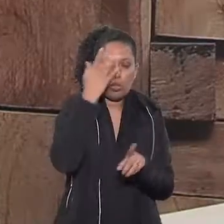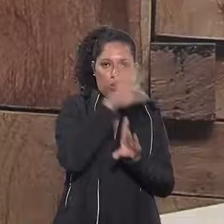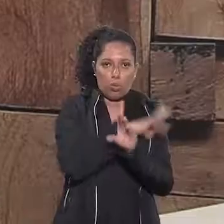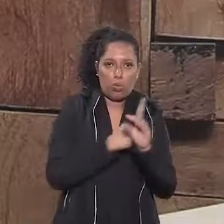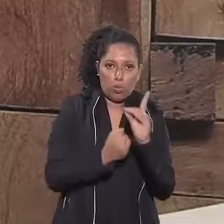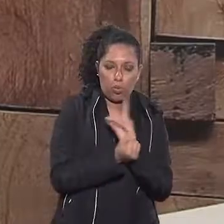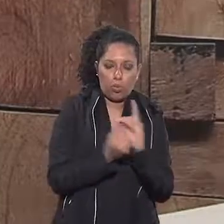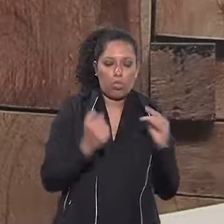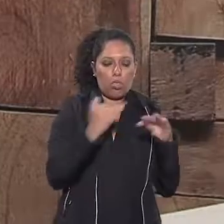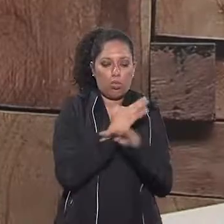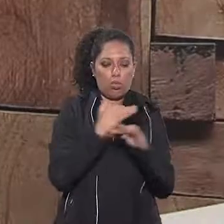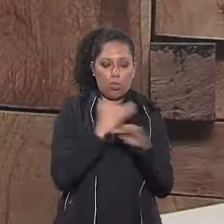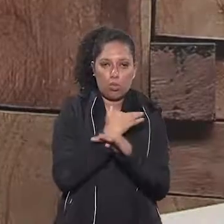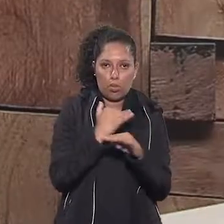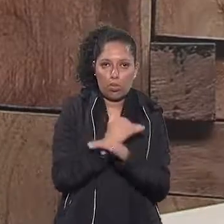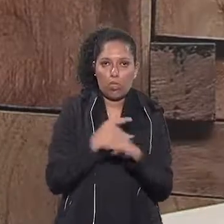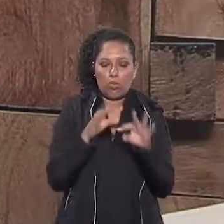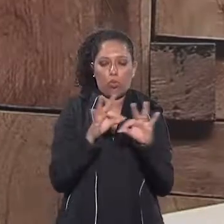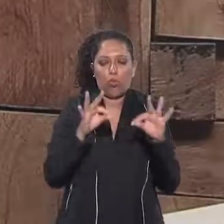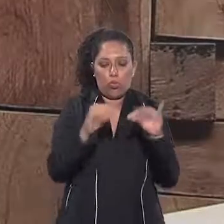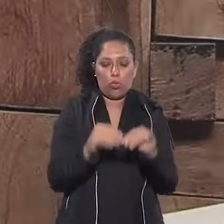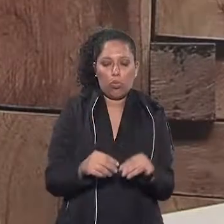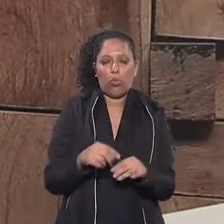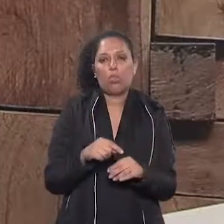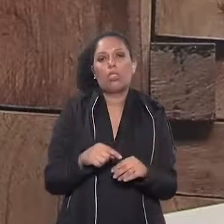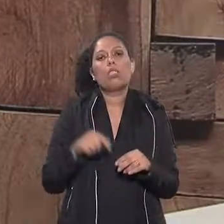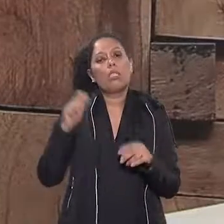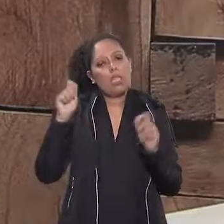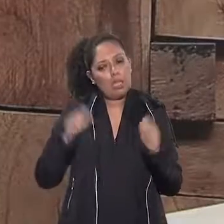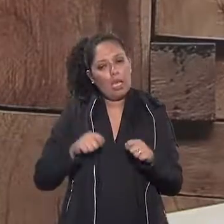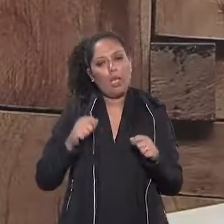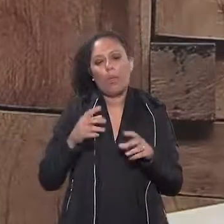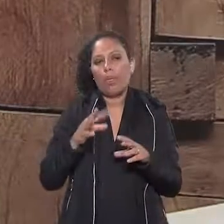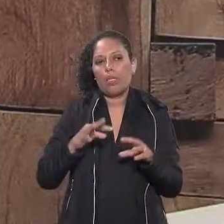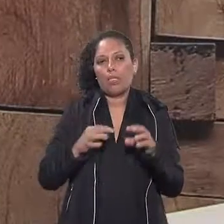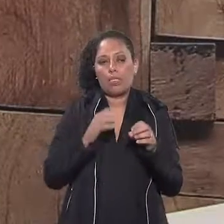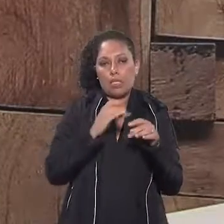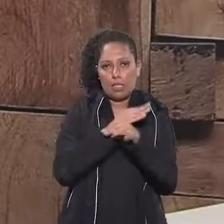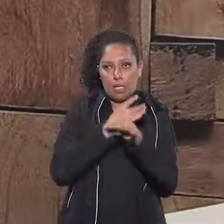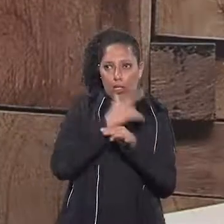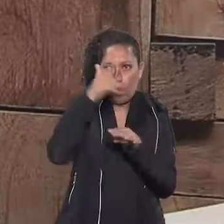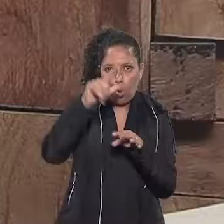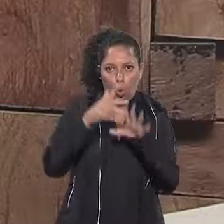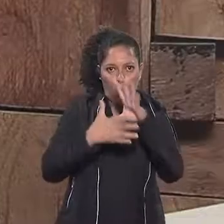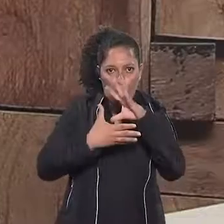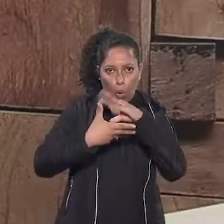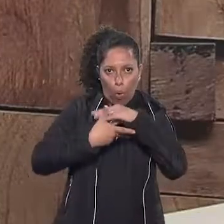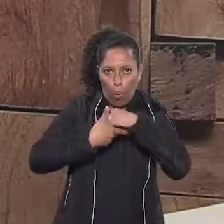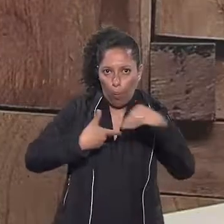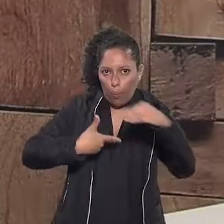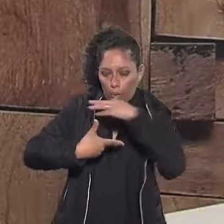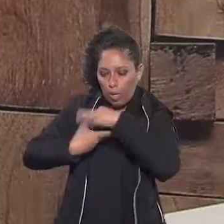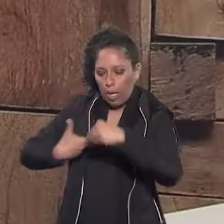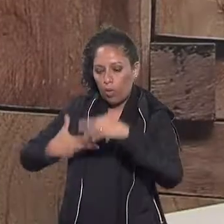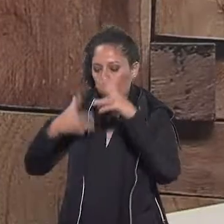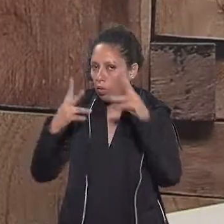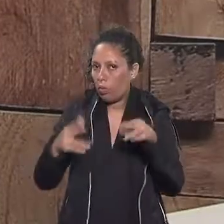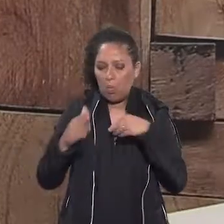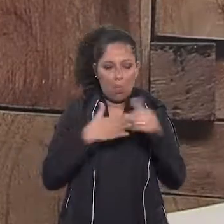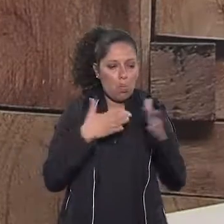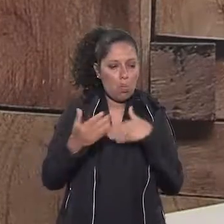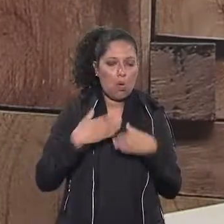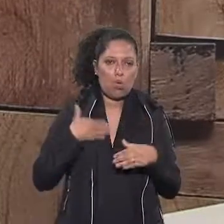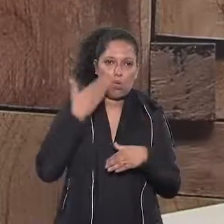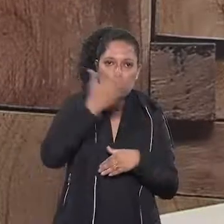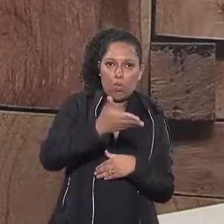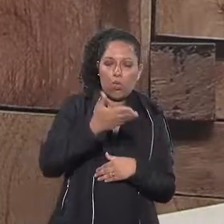consumidores da cidade toda e também em outras cidades, que é um modelo que pode ser replicado em outras cidades, independente da nossa presença lá ou